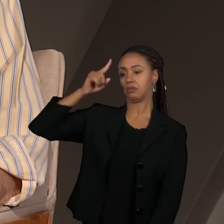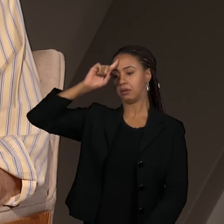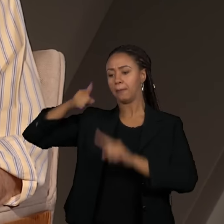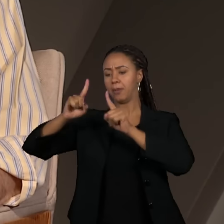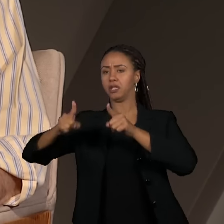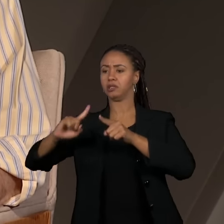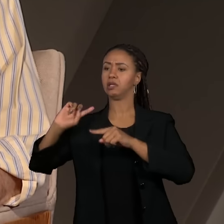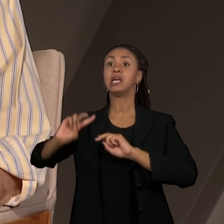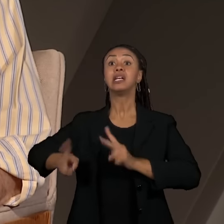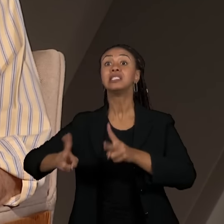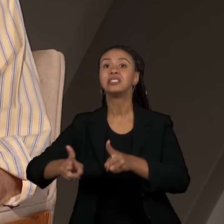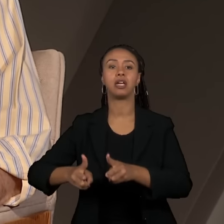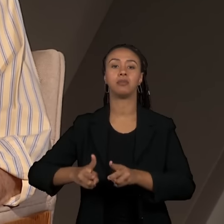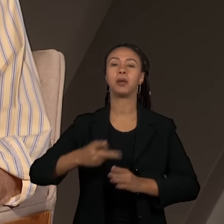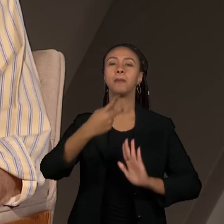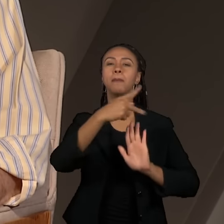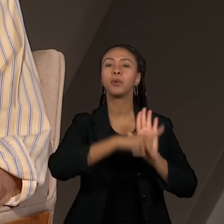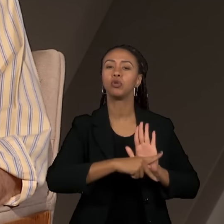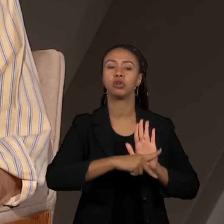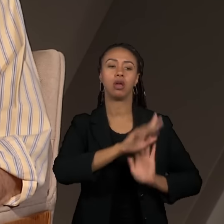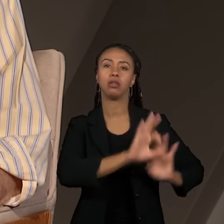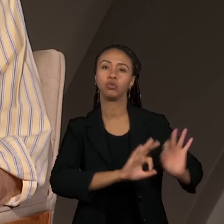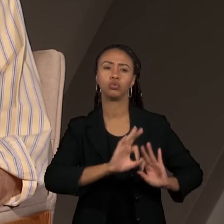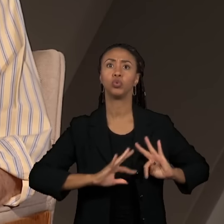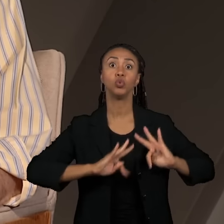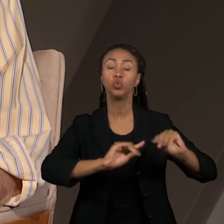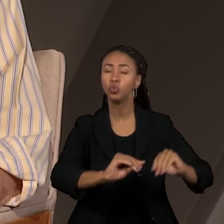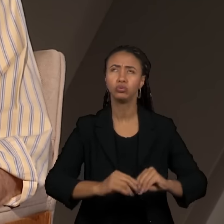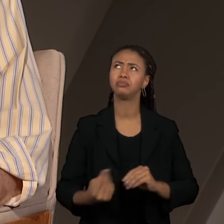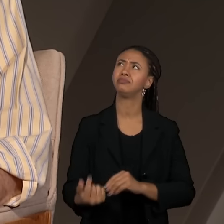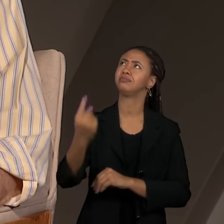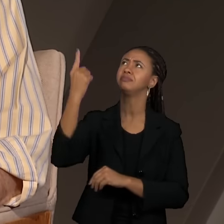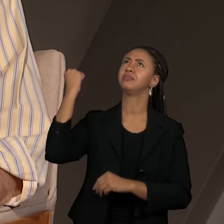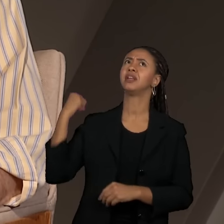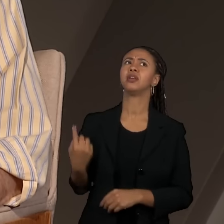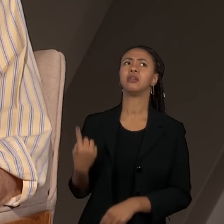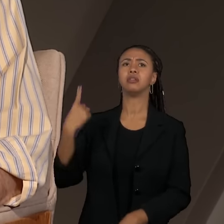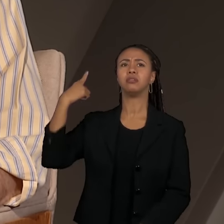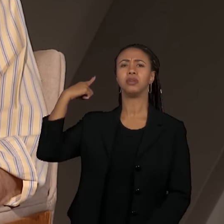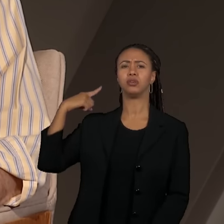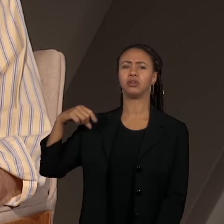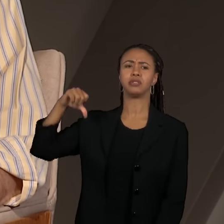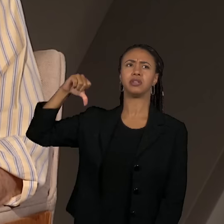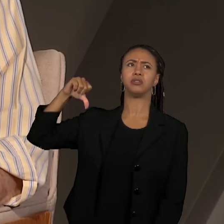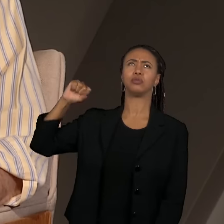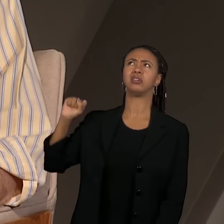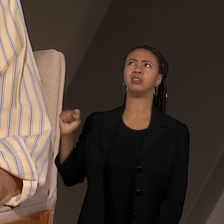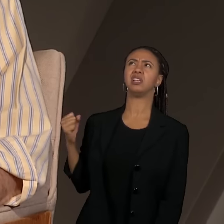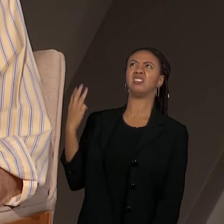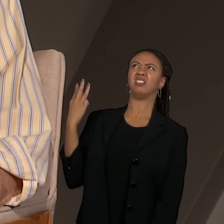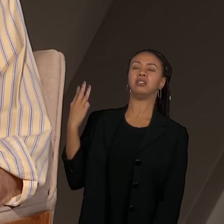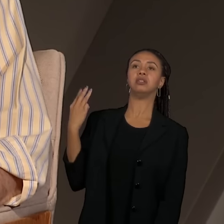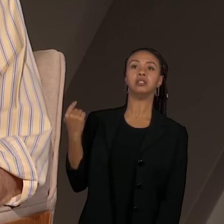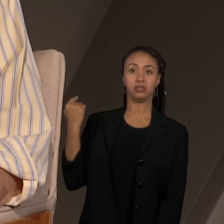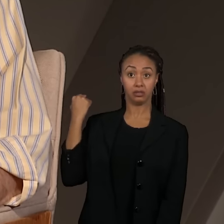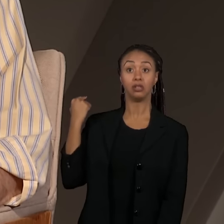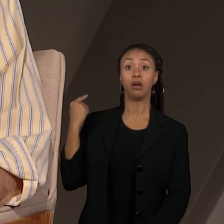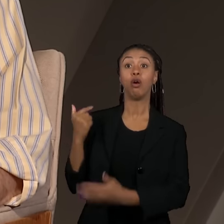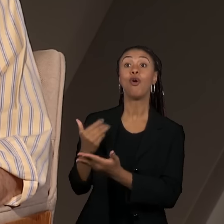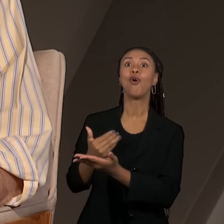todos os projetos que nós fizemos no desde 1900 1983 que quando começou